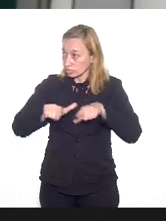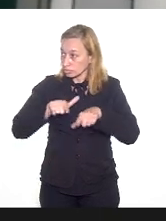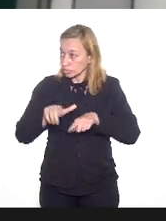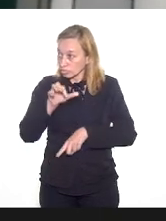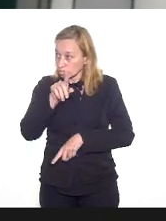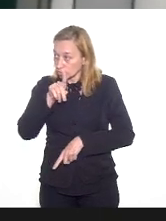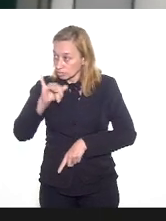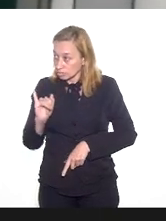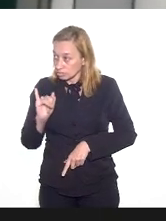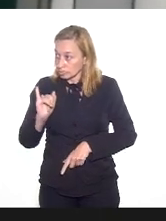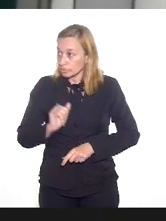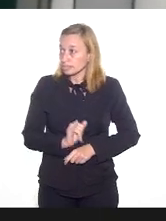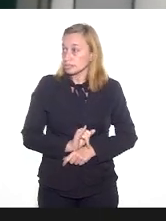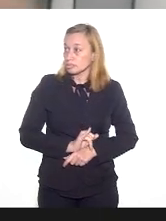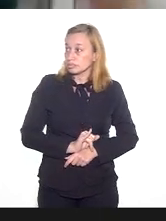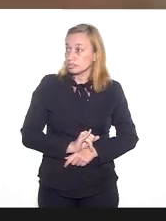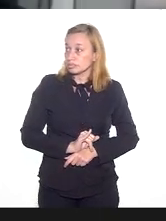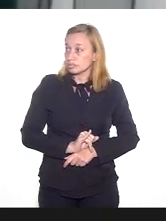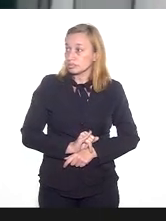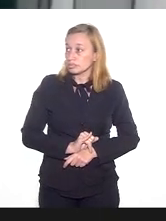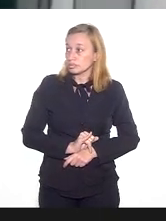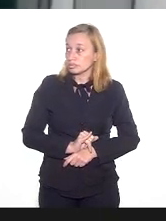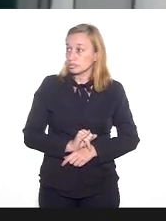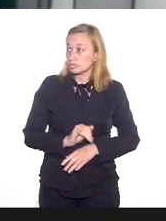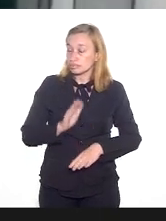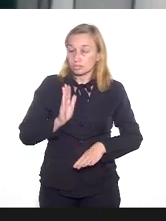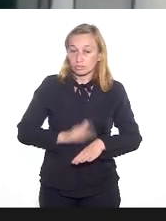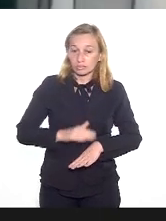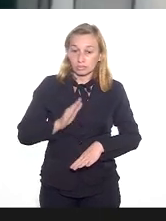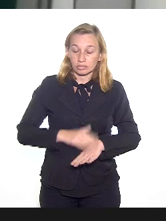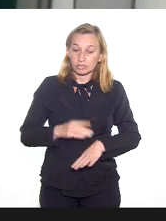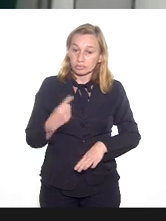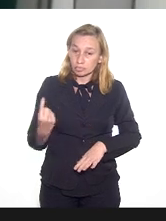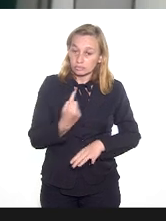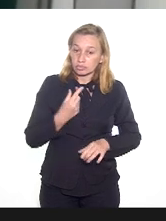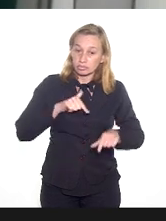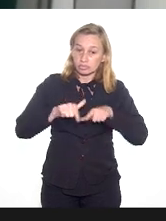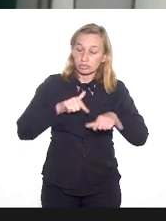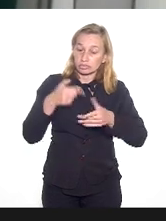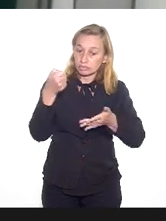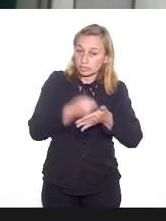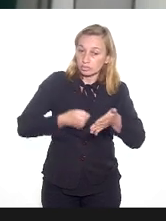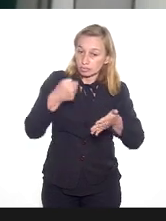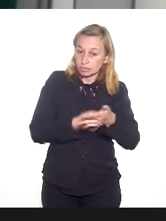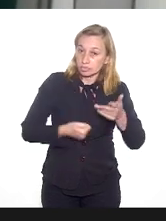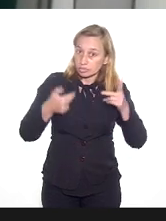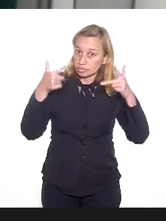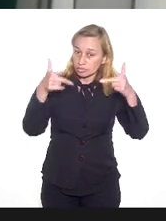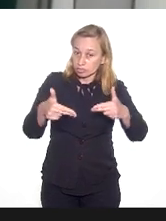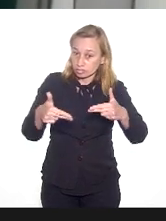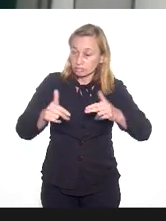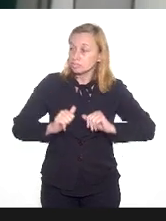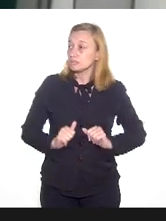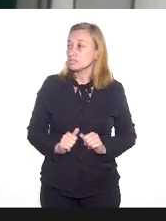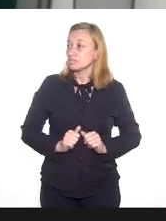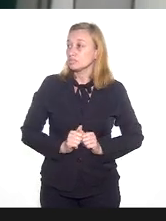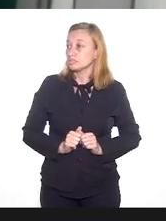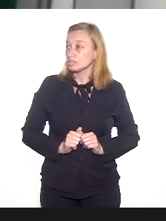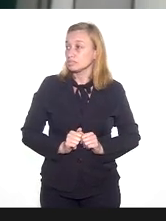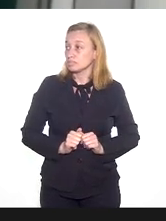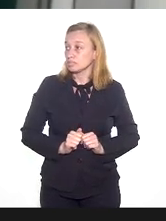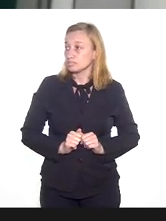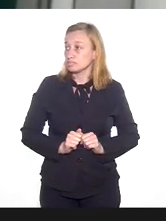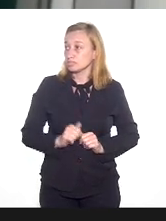CPI assim, aproximou ainda mais os nossos mandatos, as nossas lutas comuns, as nossas preocupações comuns, né? E, de